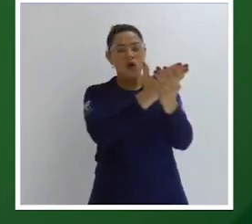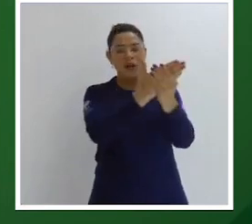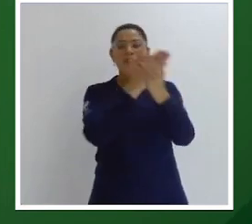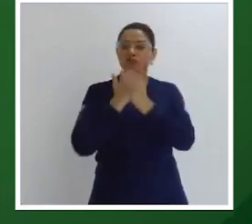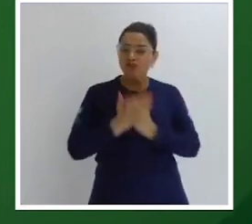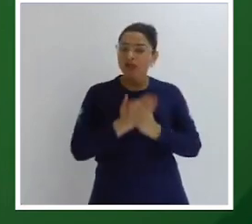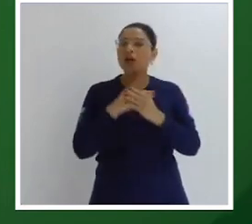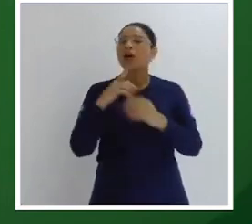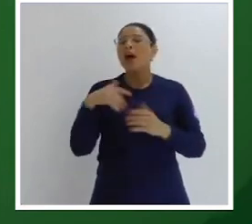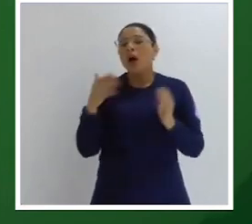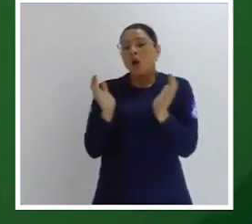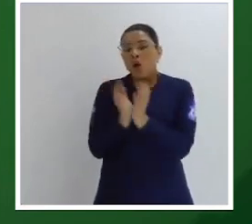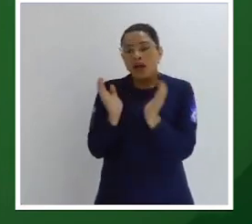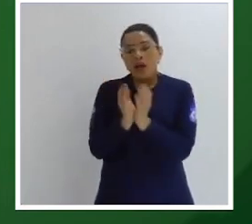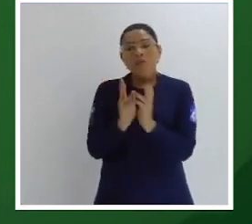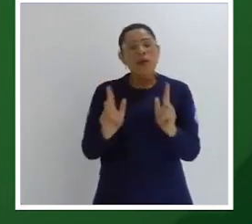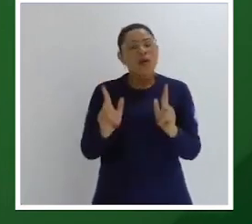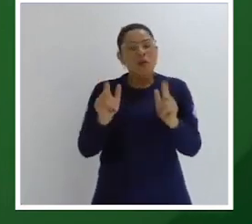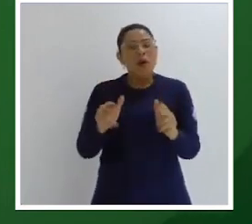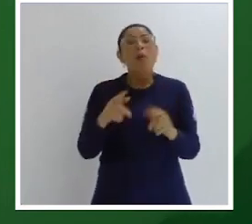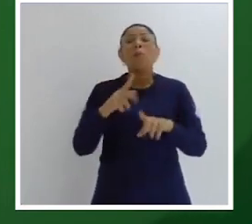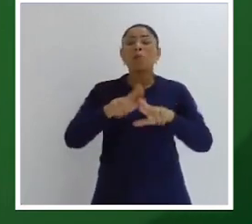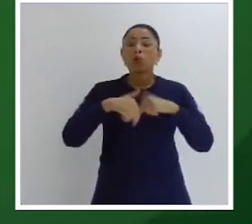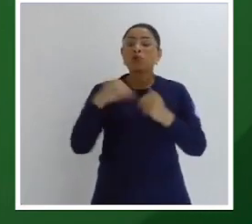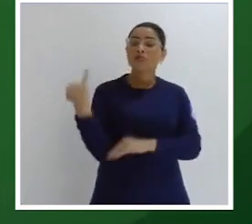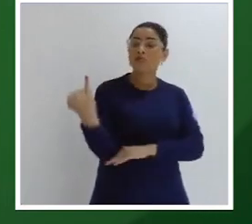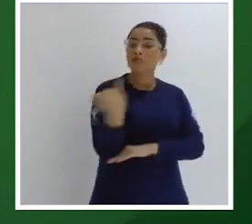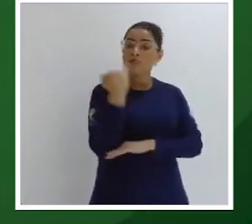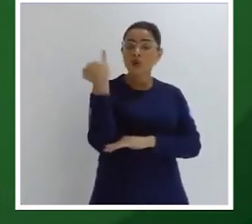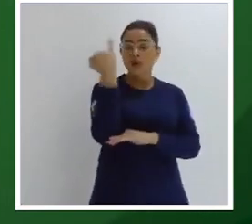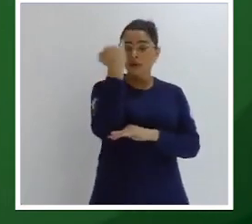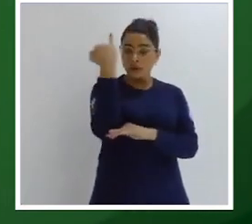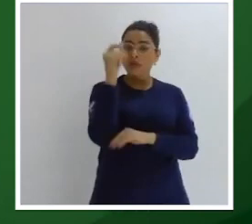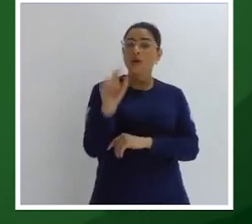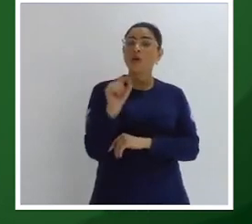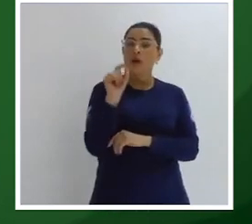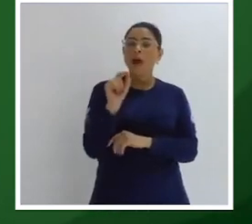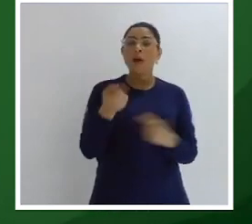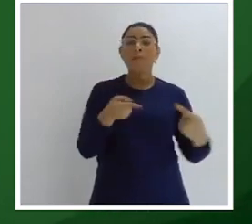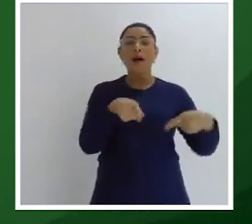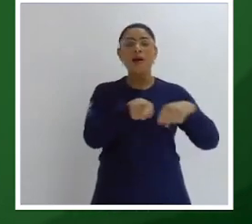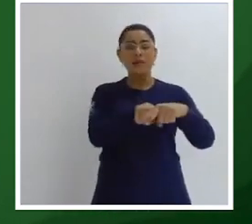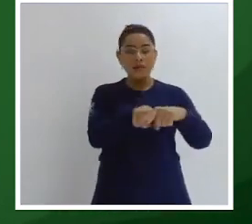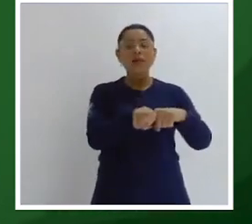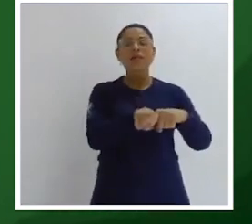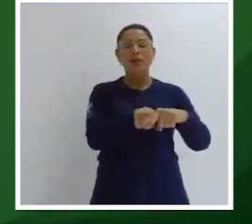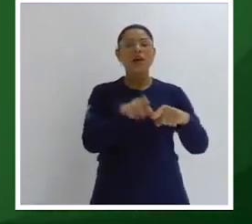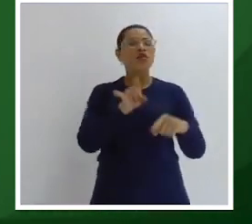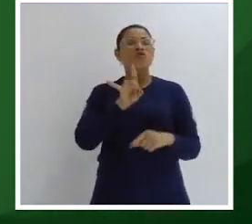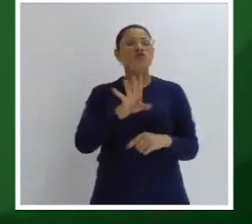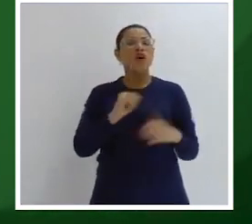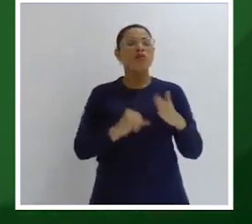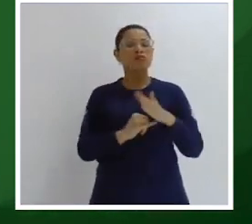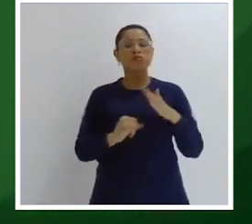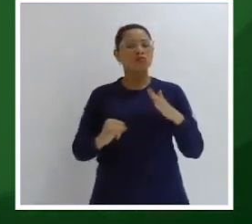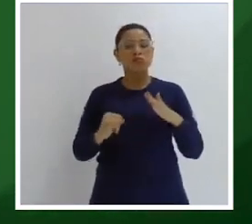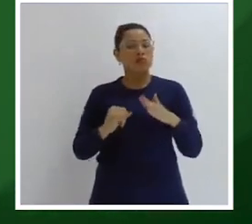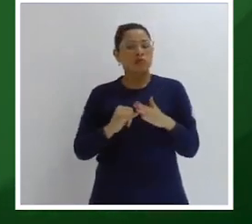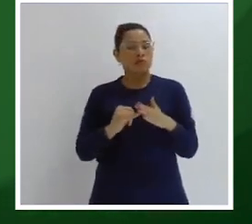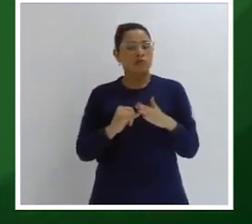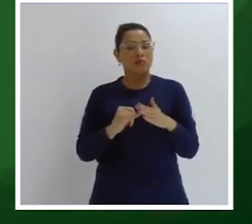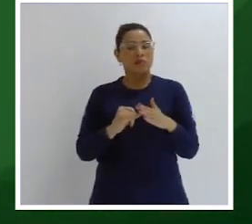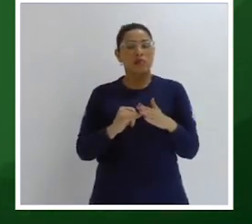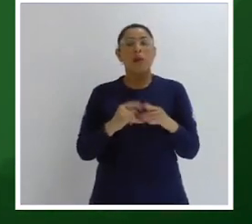equipe ela por isso que a importância viu Caíque das parcerias que não são só institucionais né